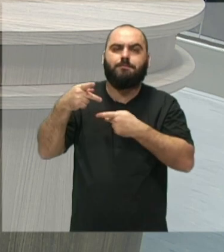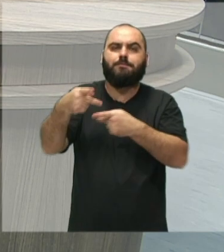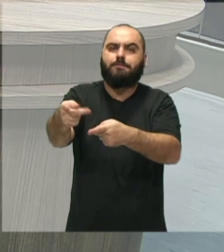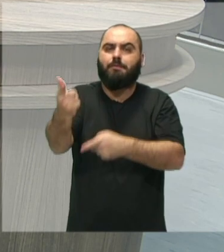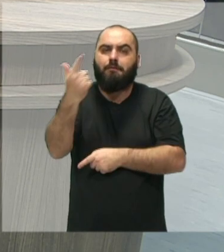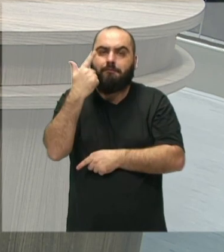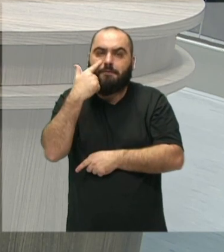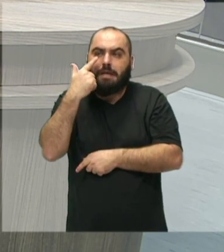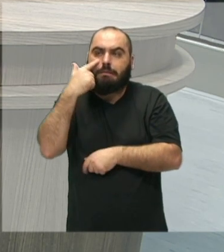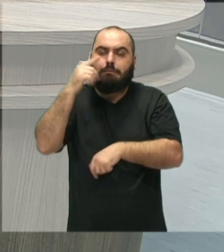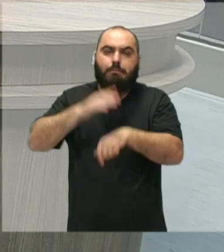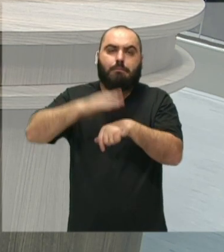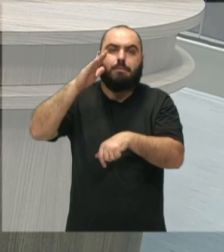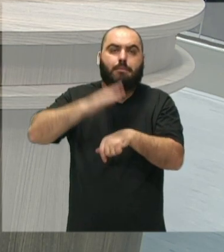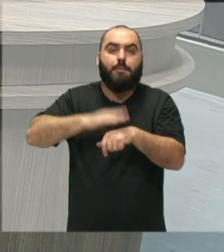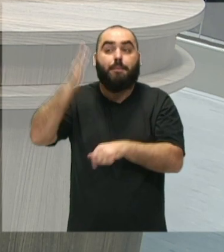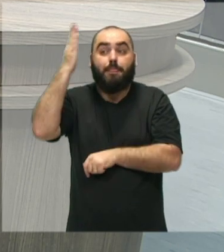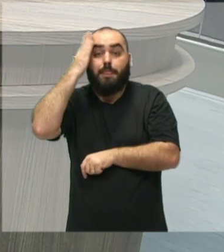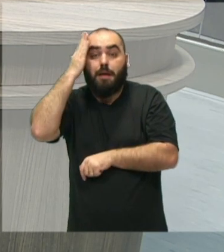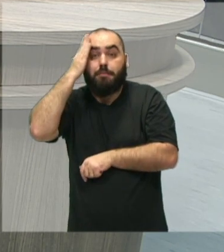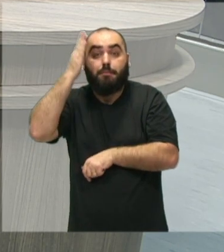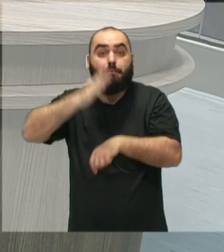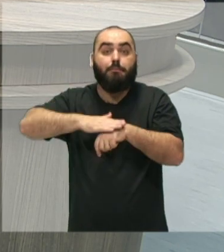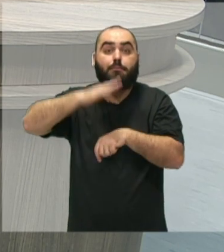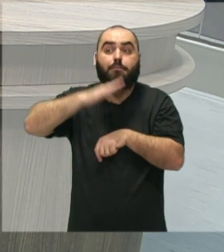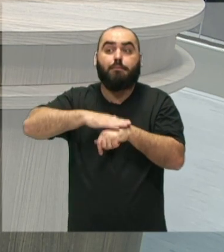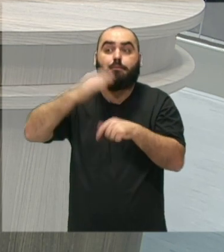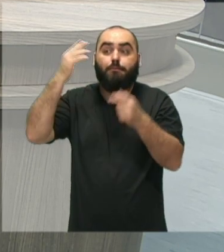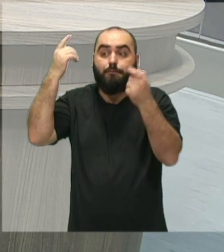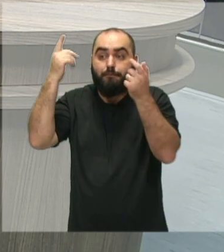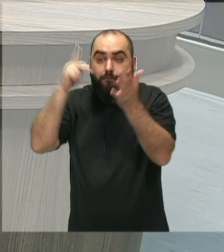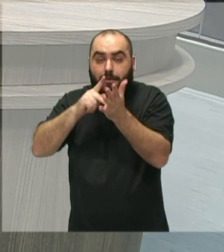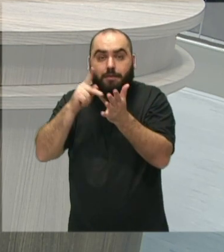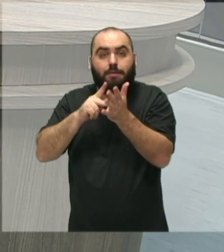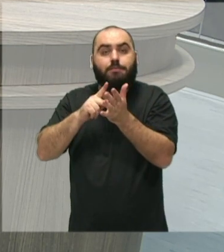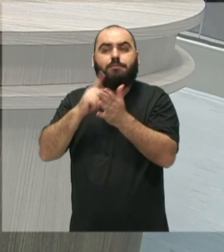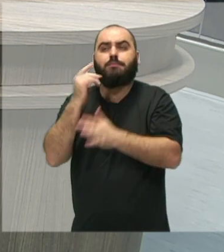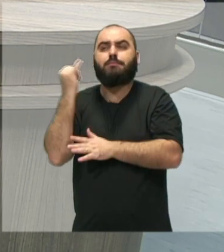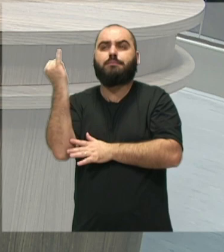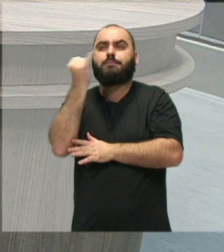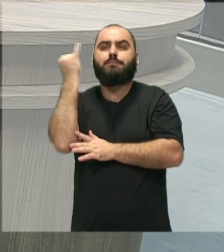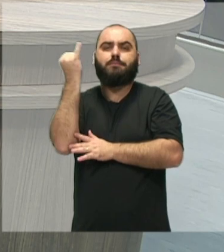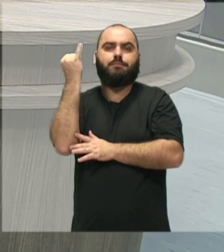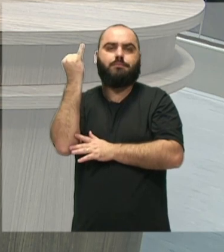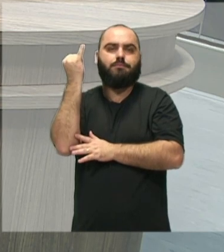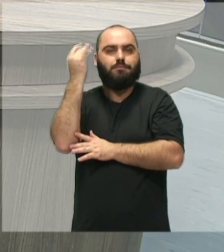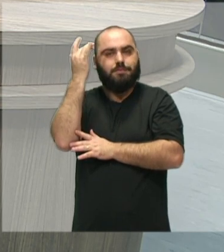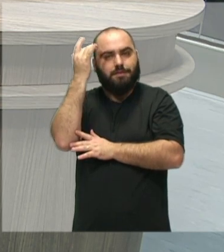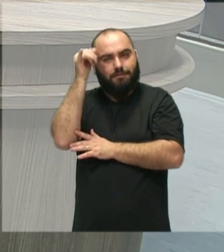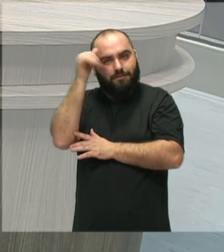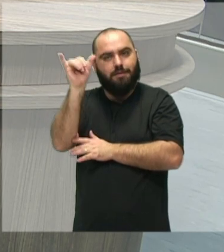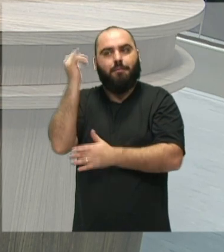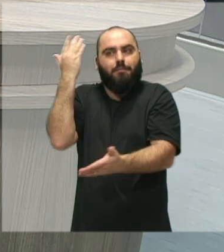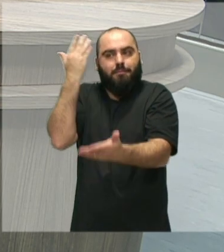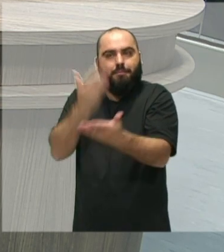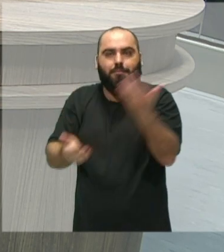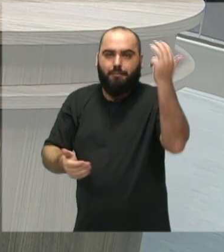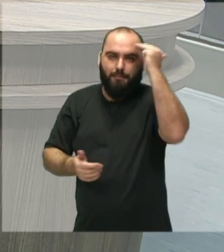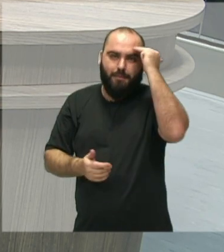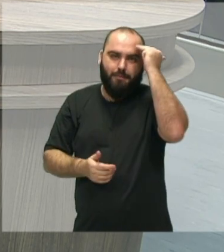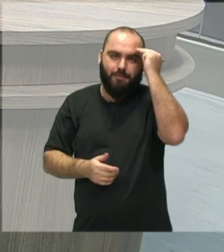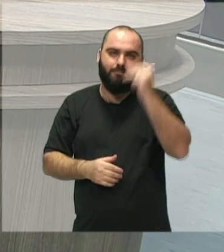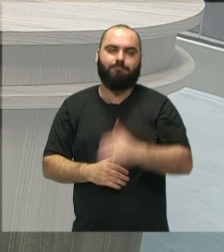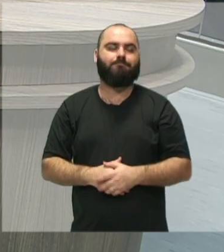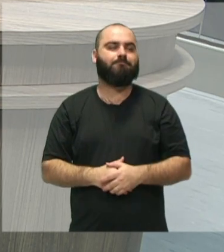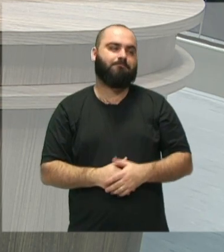veja e saiba da sua necessidade, de quanto é importante a gente não perder a nossa memória. Né?